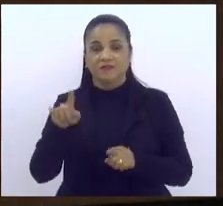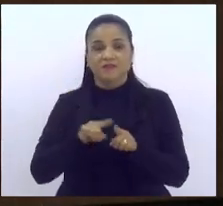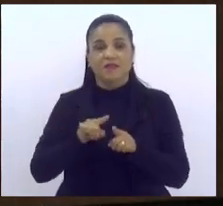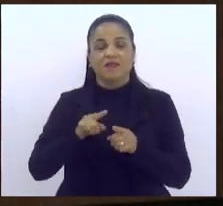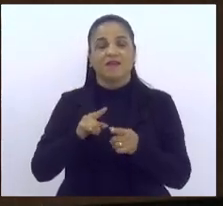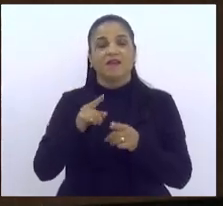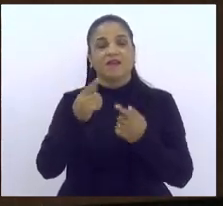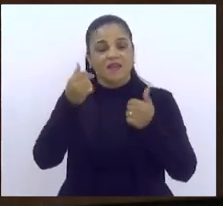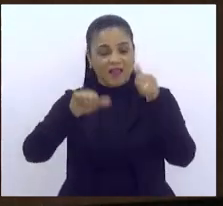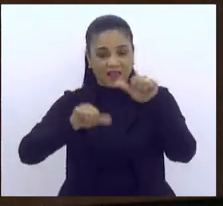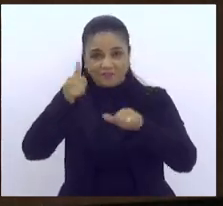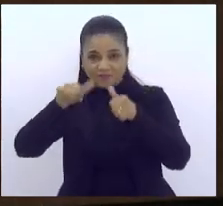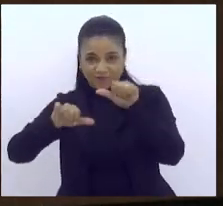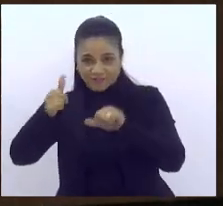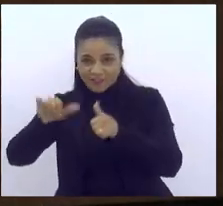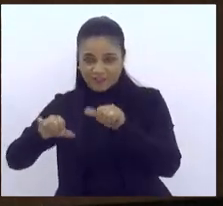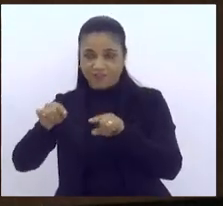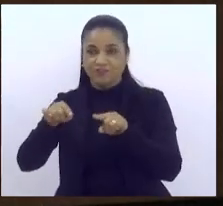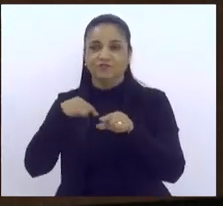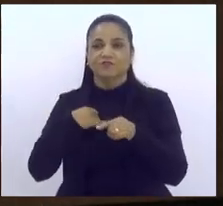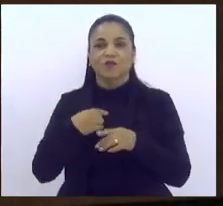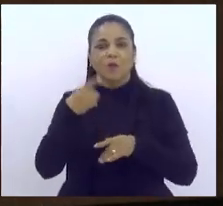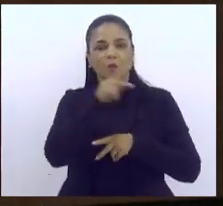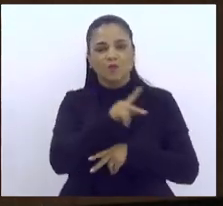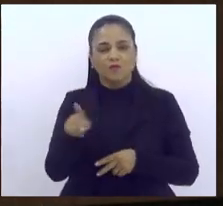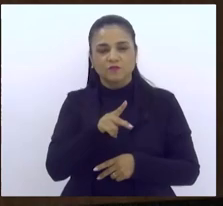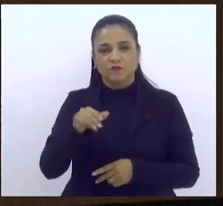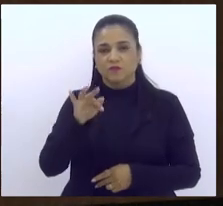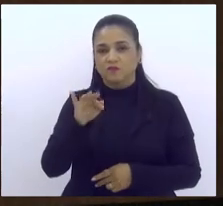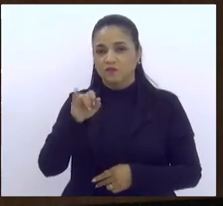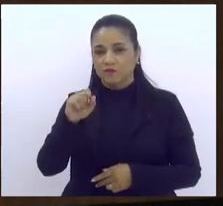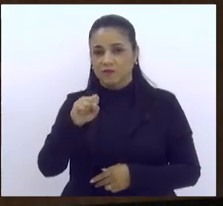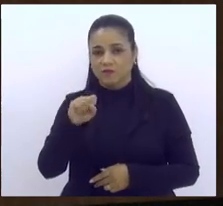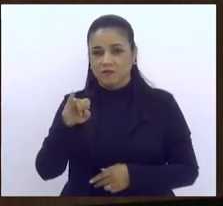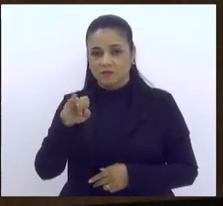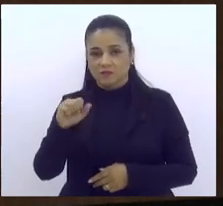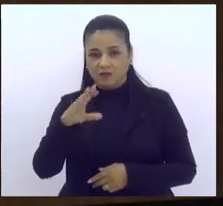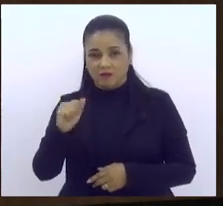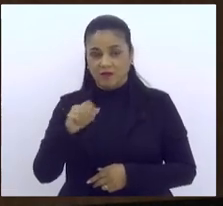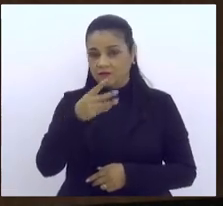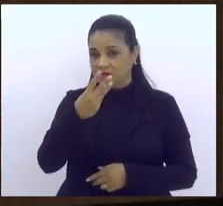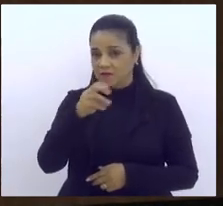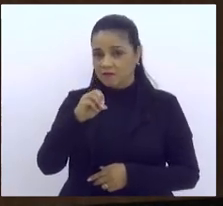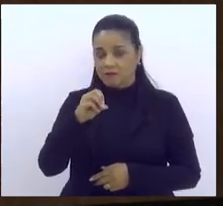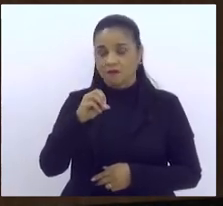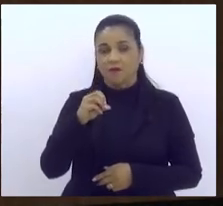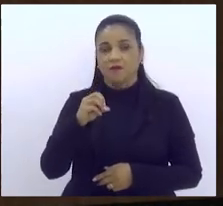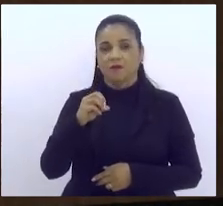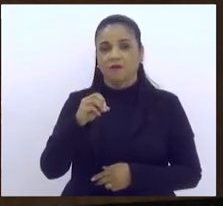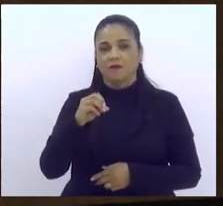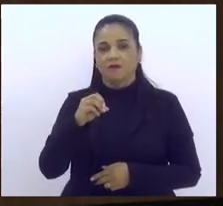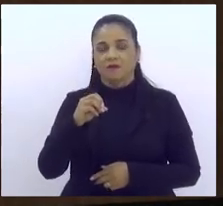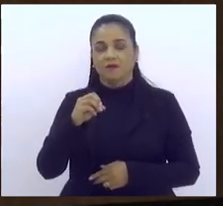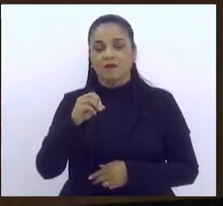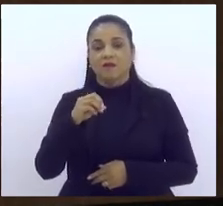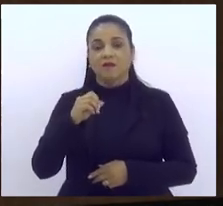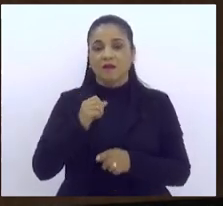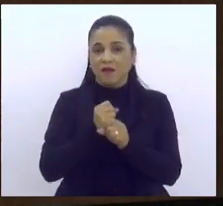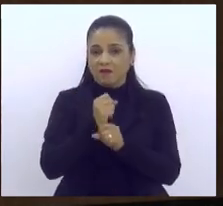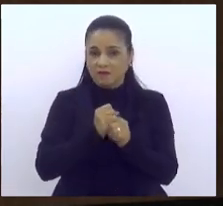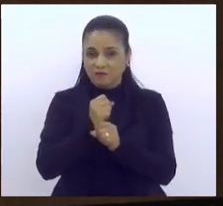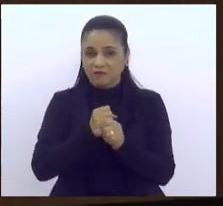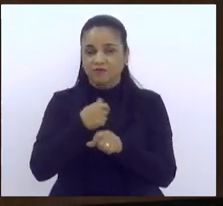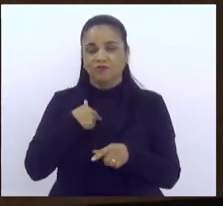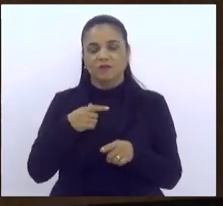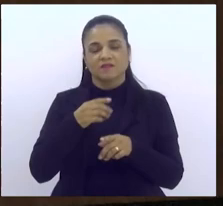como professora de física há 30 anos e também escritora, me preocupo muito com a divulgação da ciência e, no caso